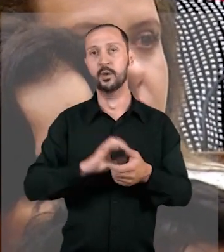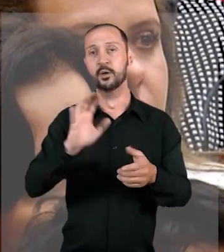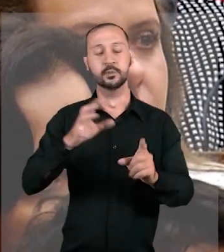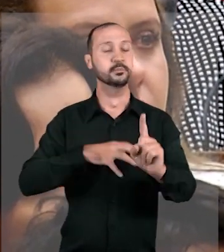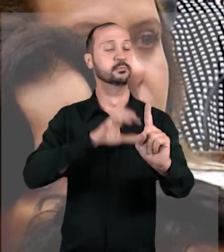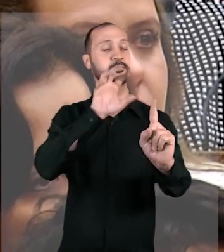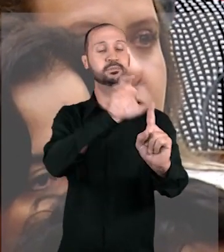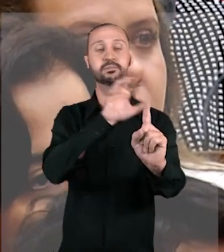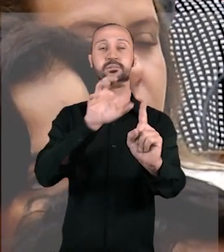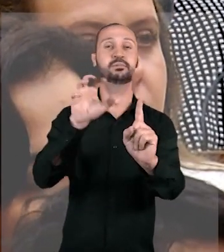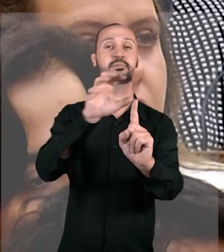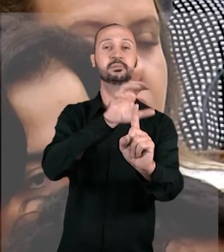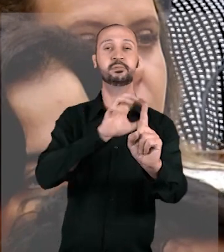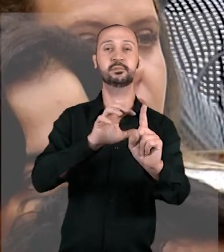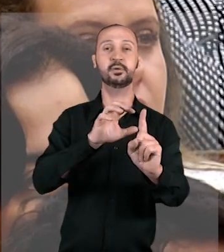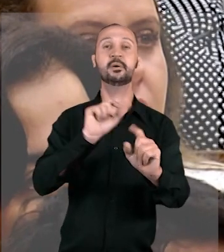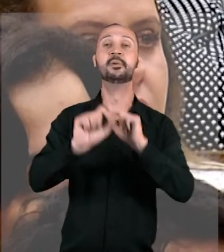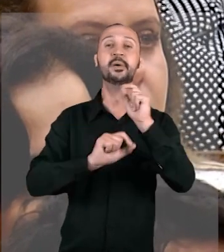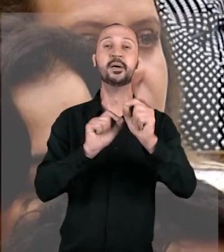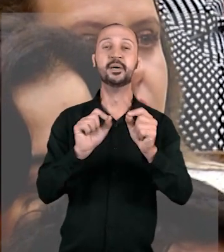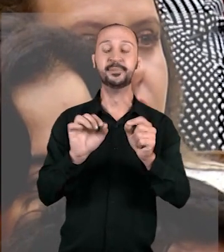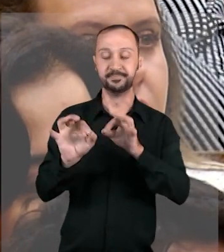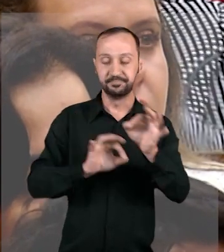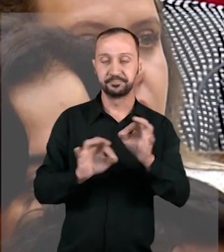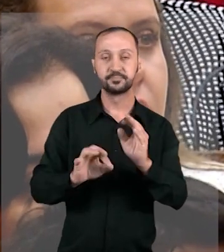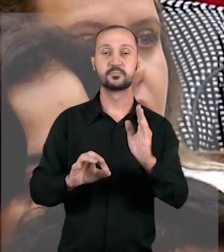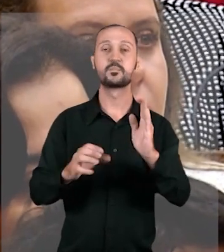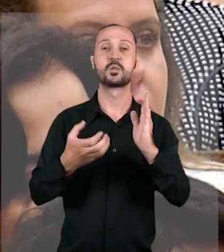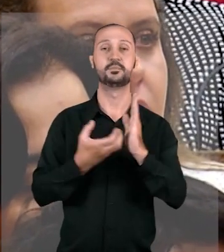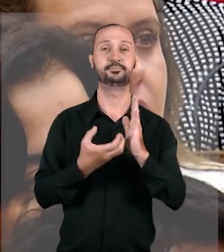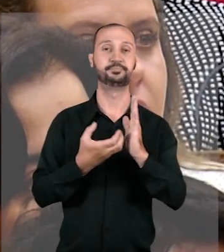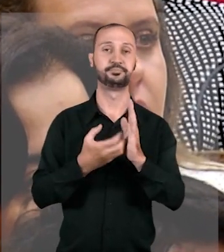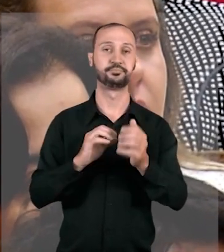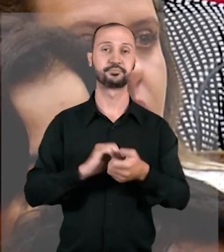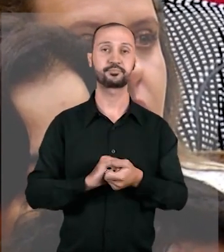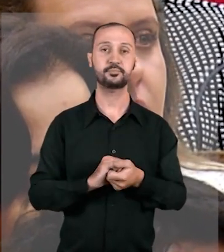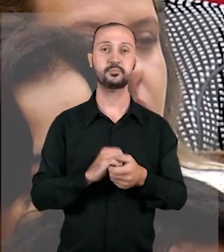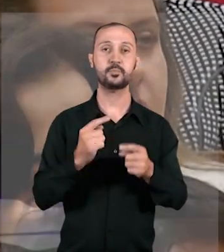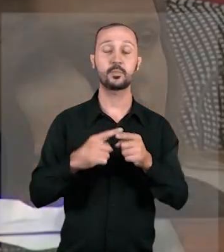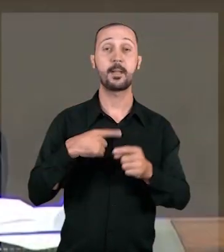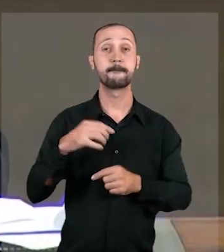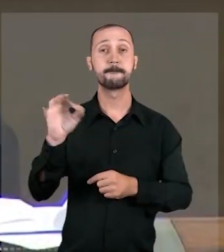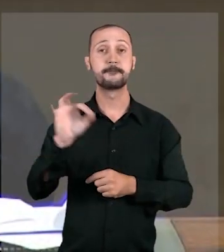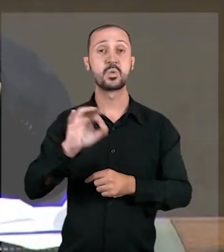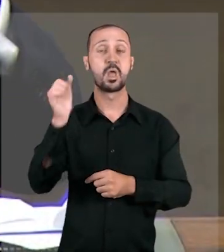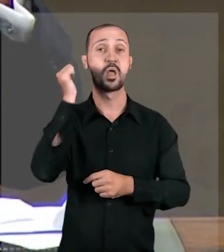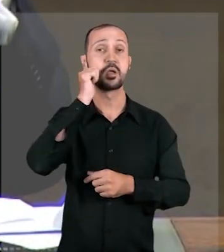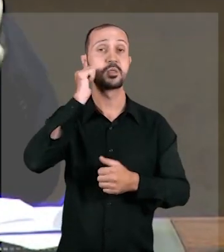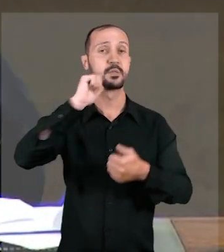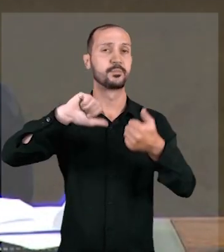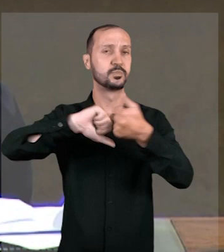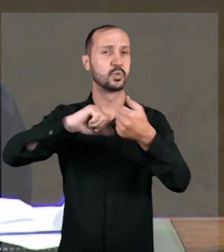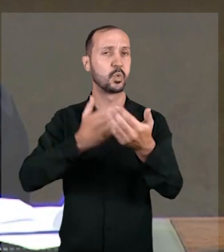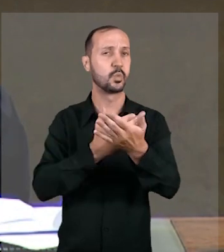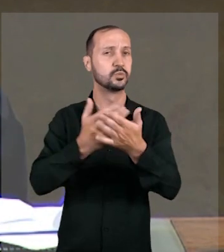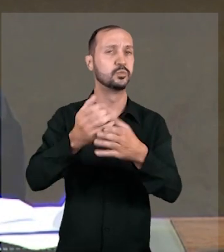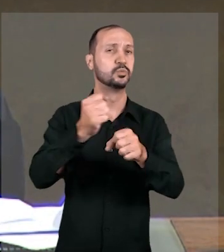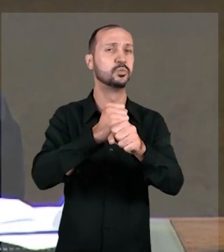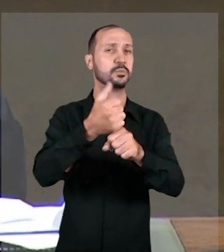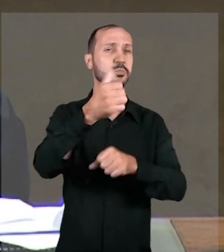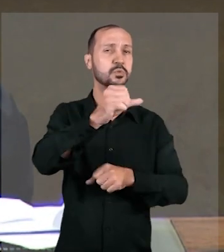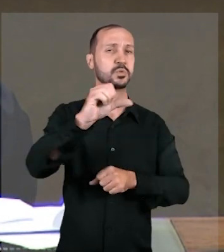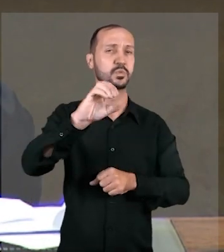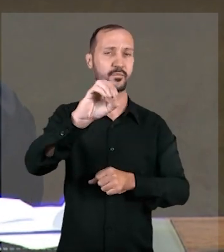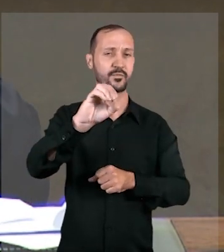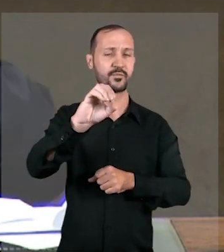produziu um impacto relevante na composição do Congresso Nacional, porque as cotas femininas existem desde o final da década de